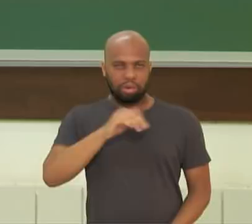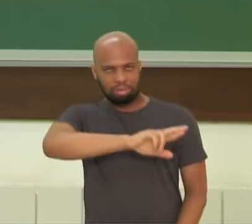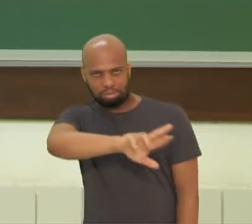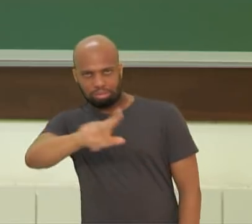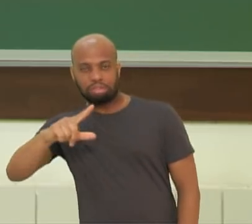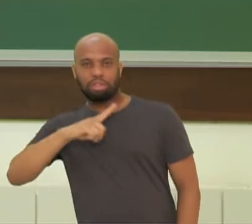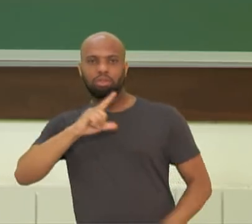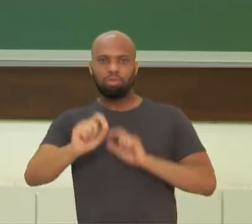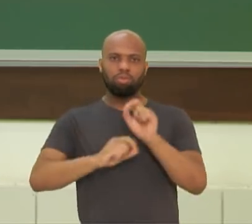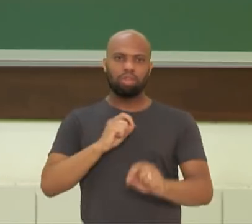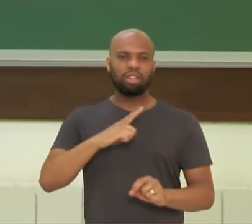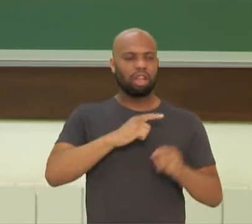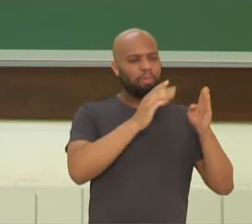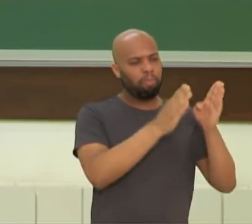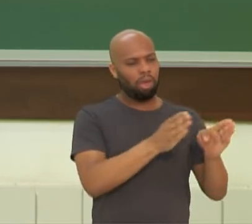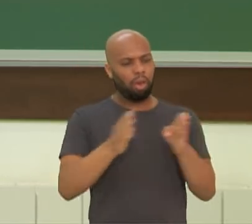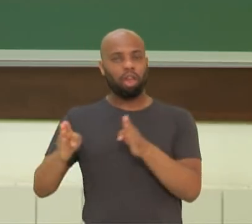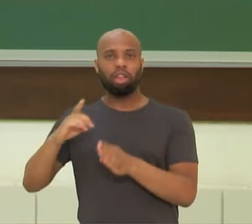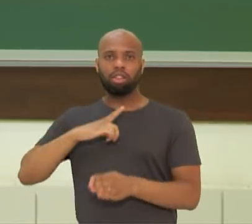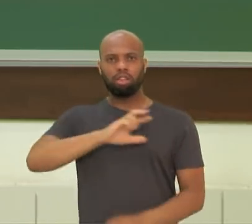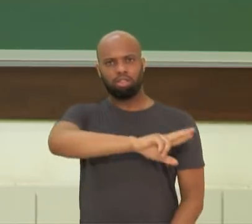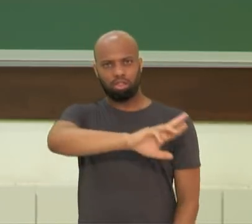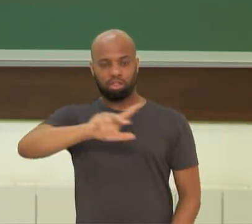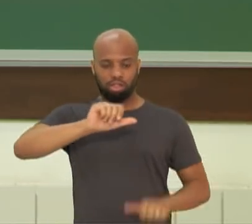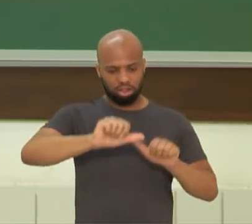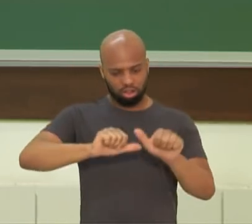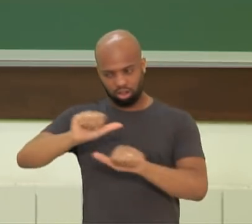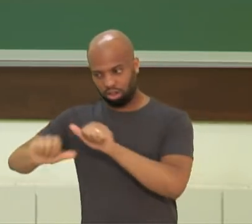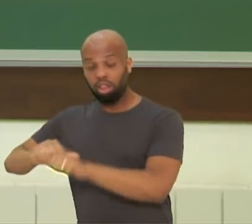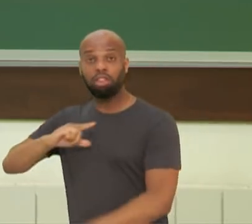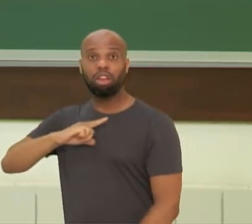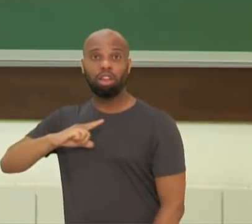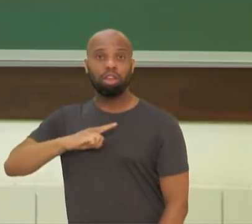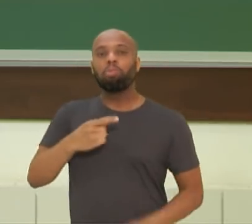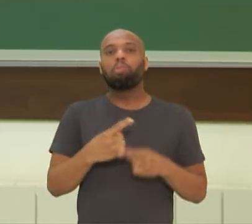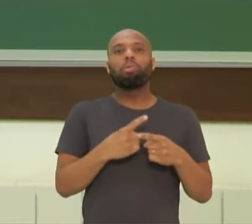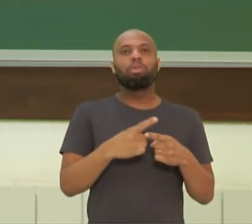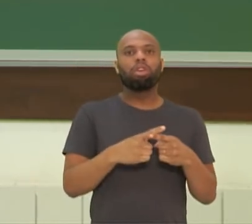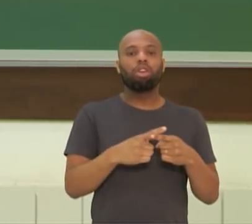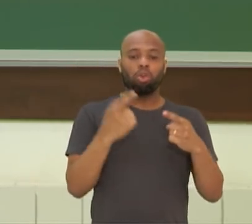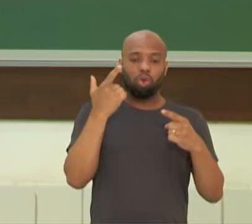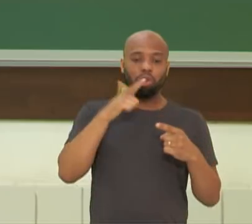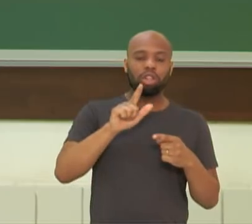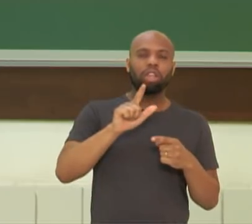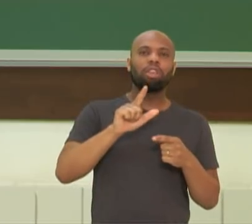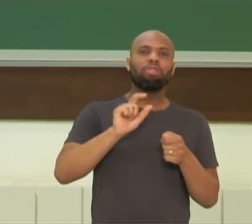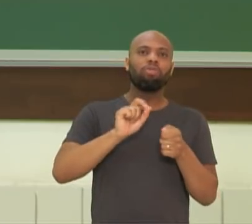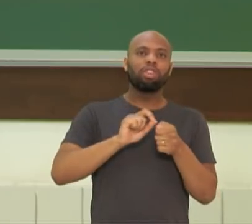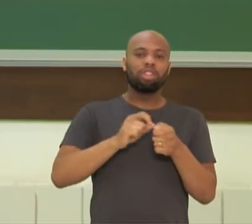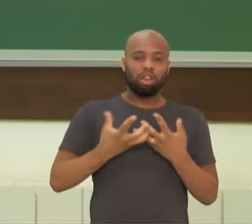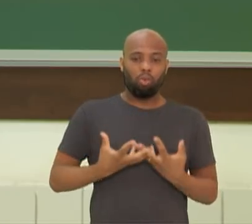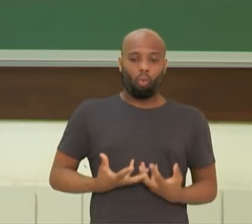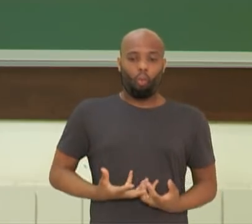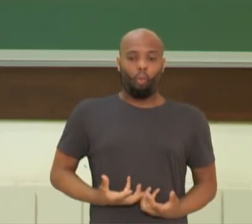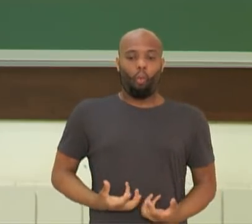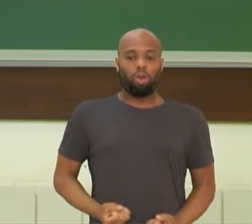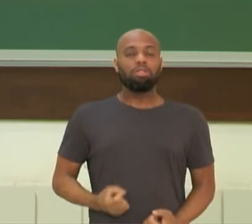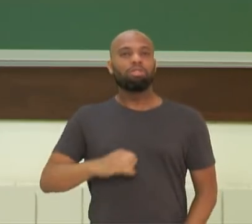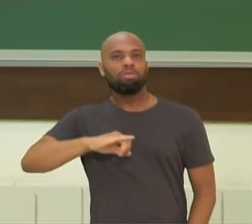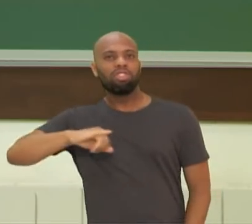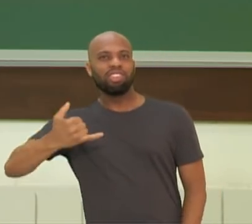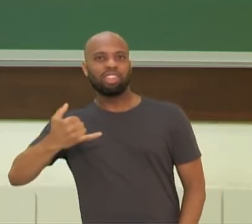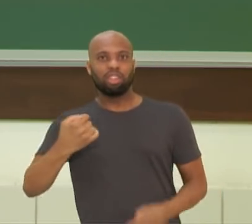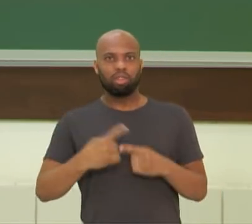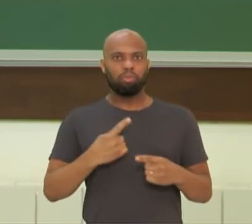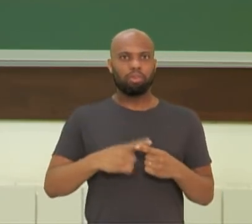precisam passar por vários processos de transformações para que eles possam, de fato, ser aproveitados. Eles